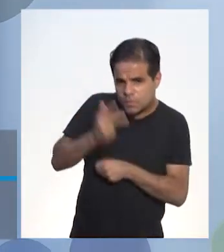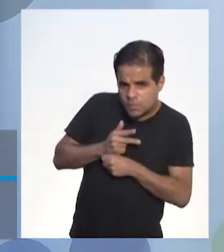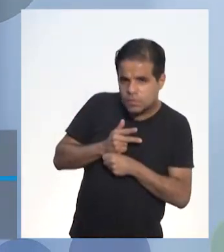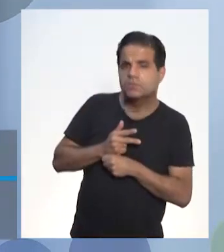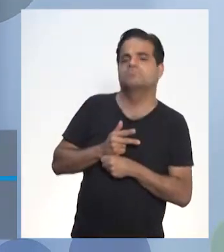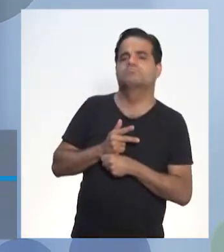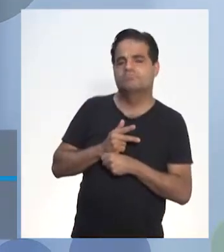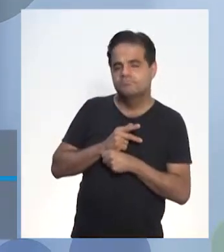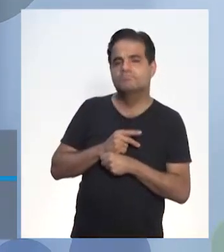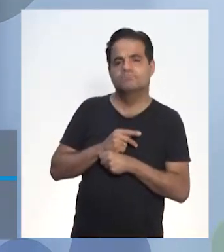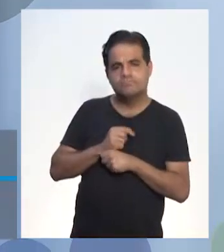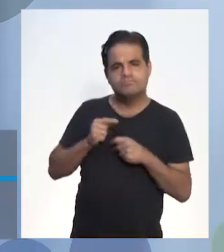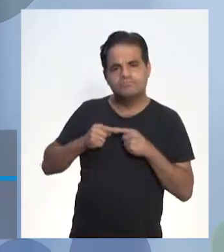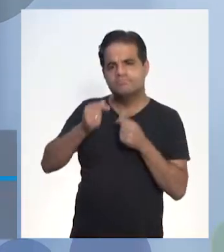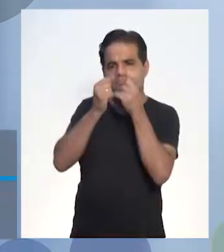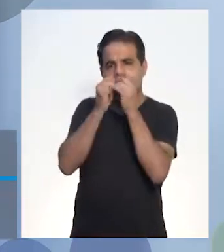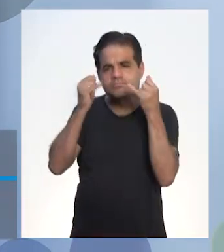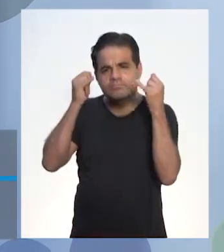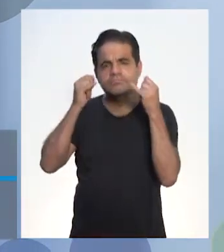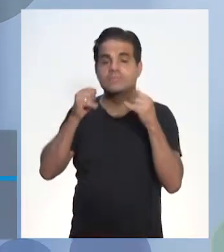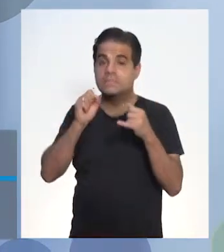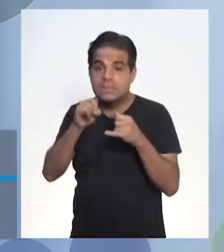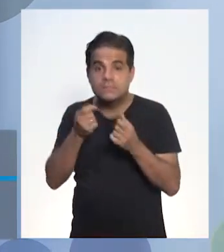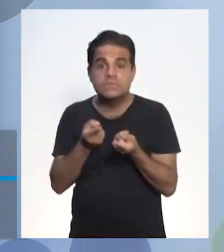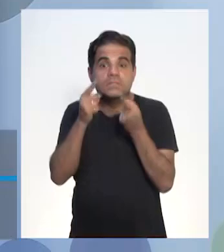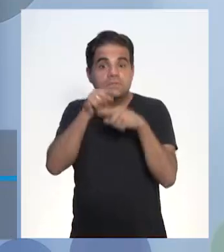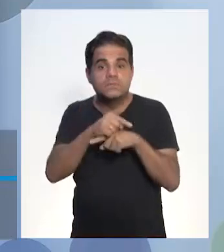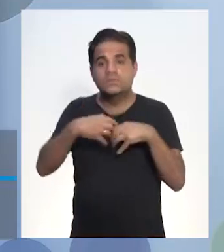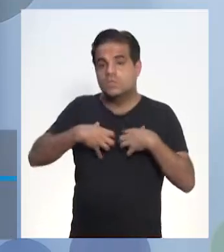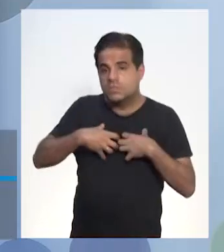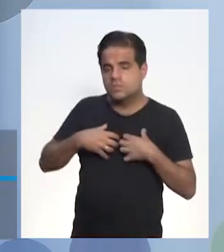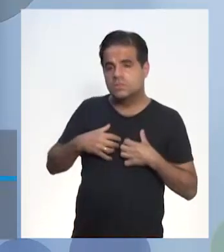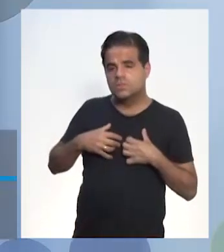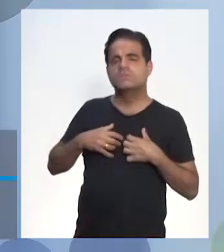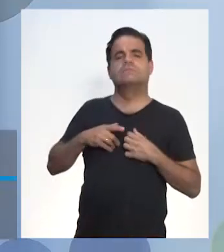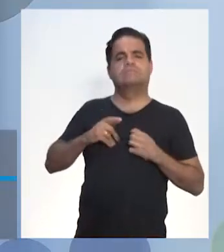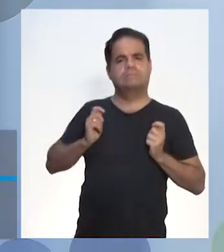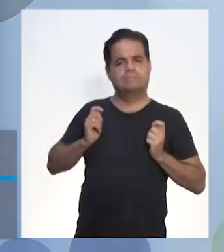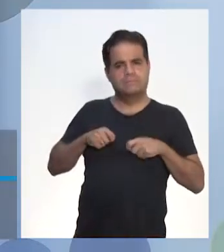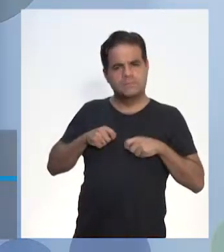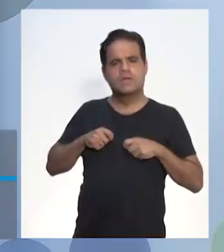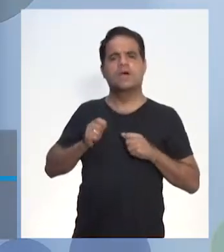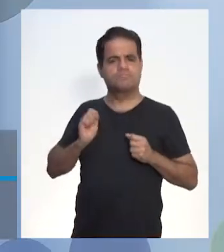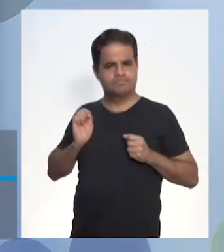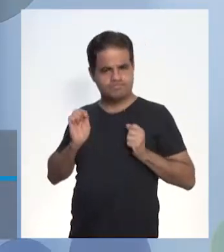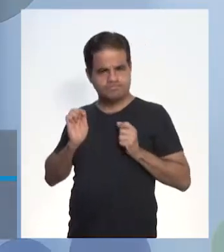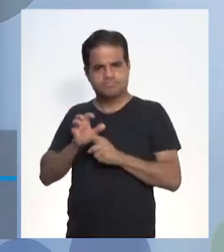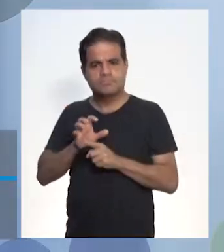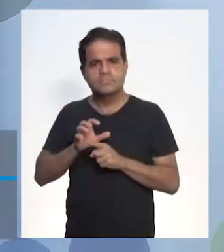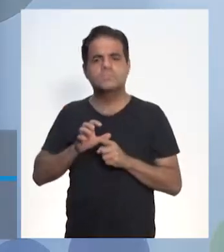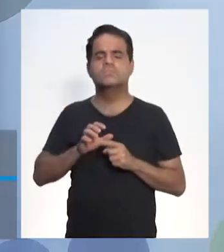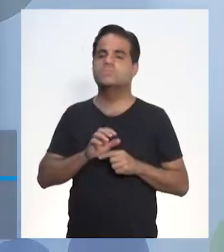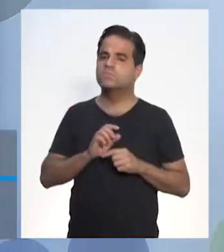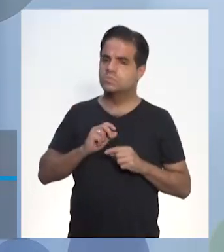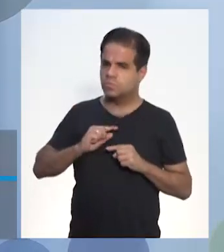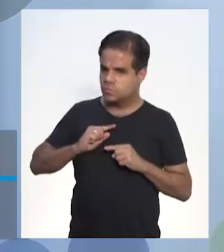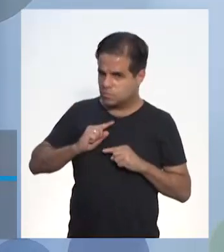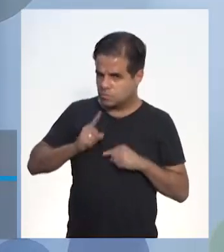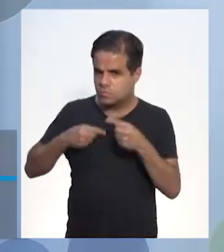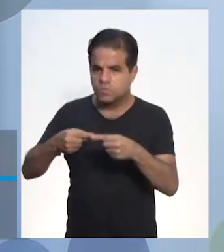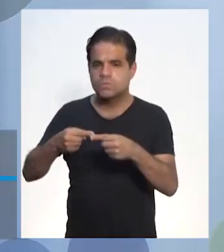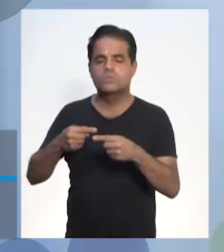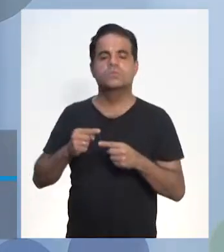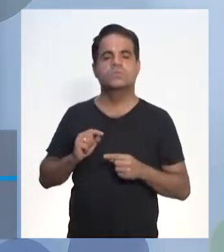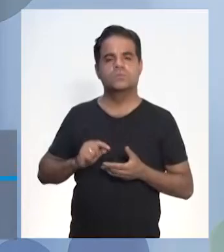Falou um pouquinho sobre a corrente elétrica, até se você inverter o sentido da corrente elétrica, também influencia o sentido de giro do